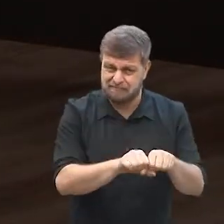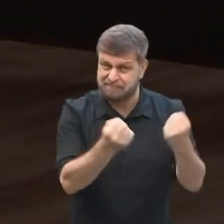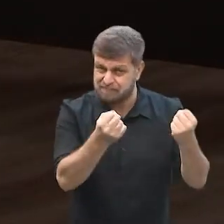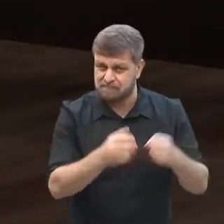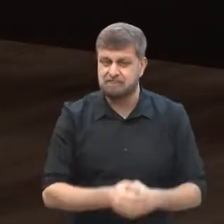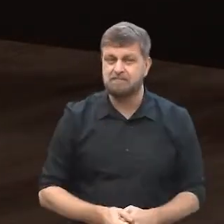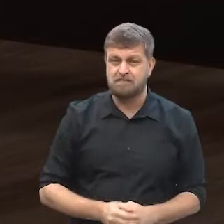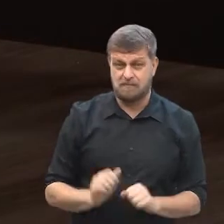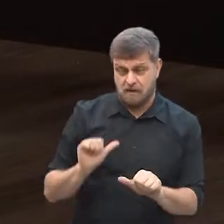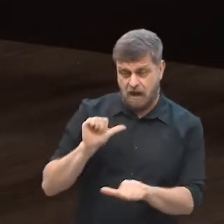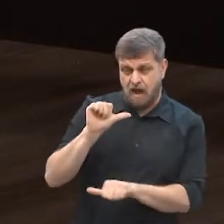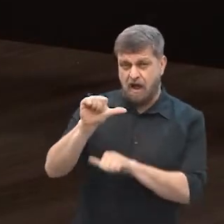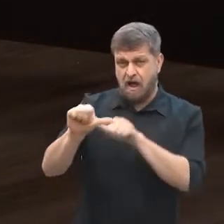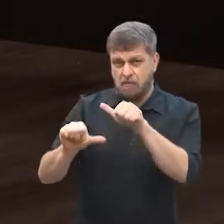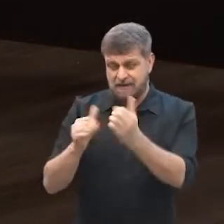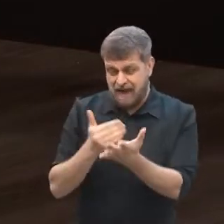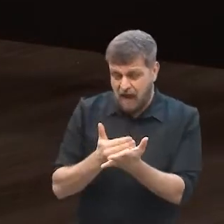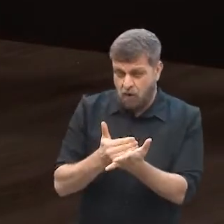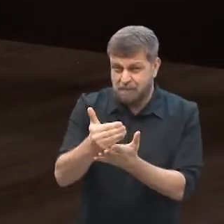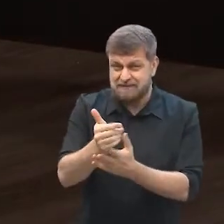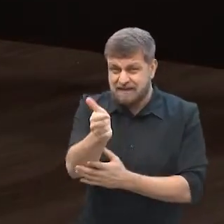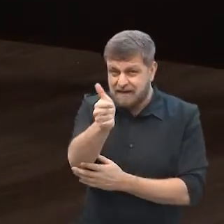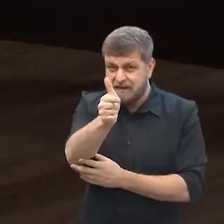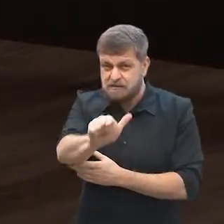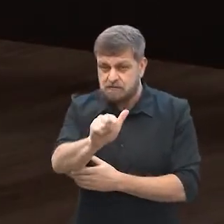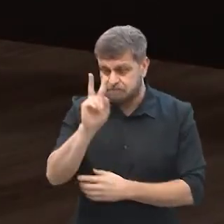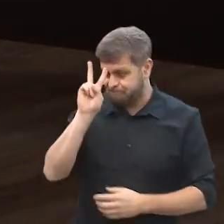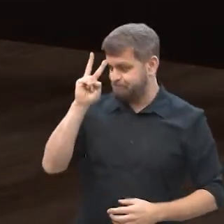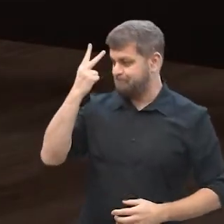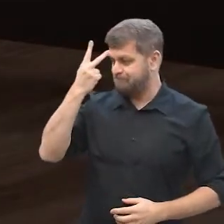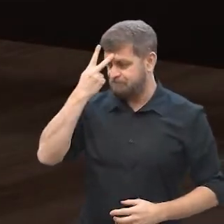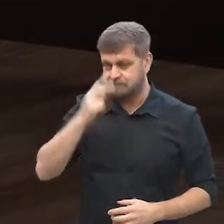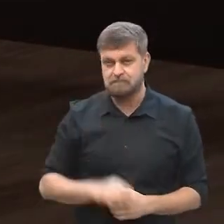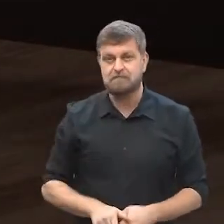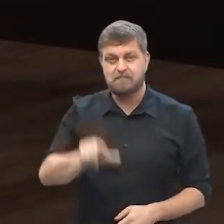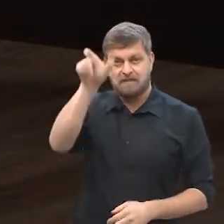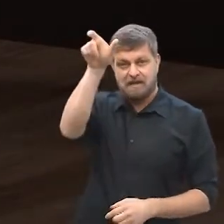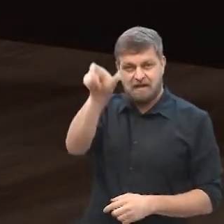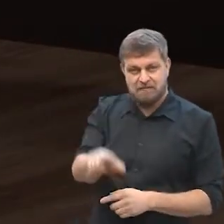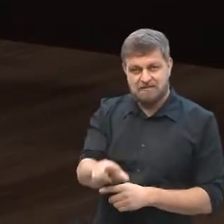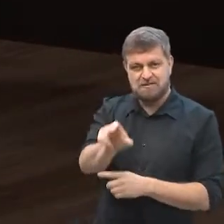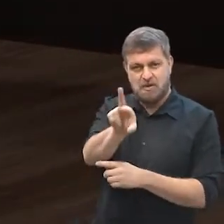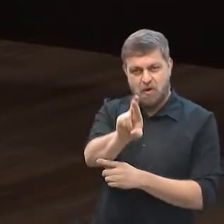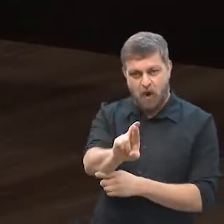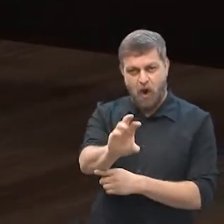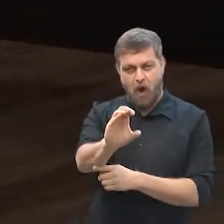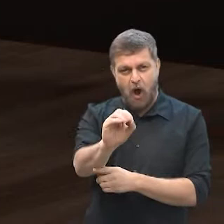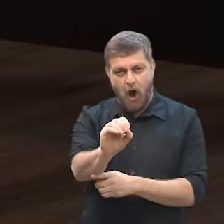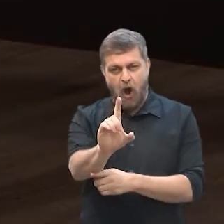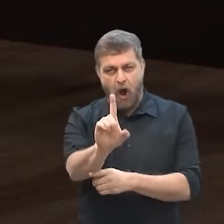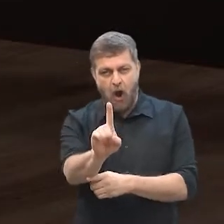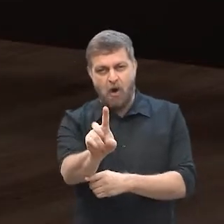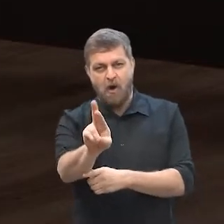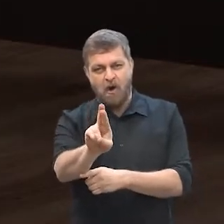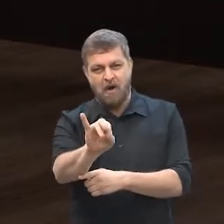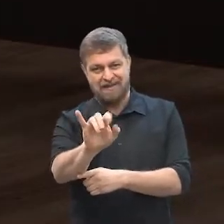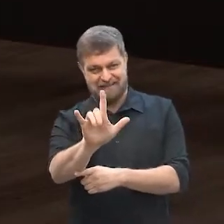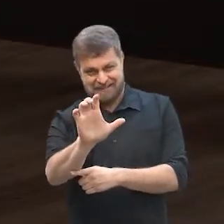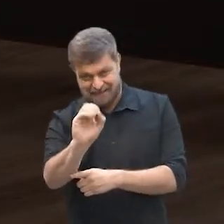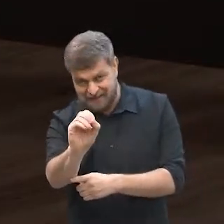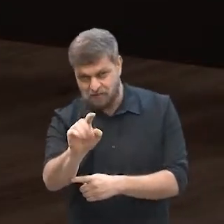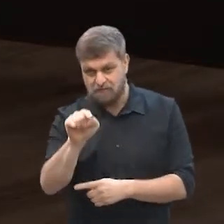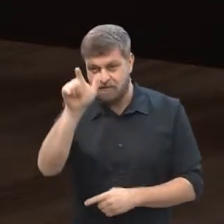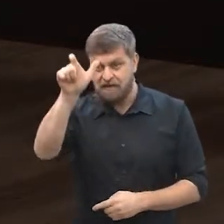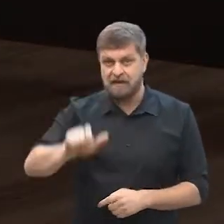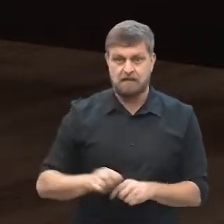chave, recomeçar. E é assim que se viu aí o Rodrigo Margoni, que deixou